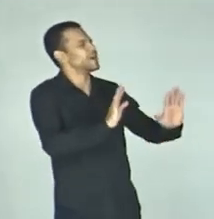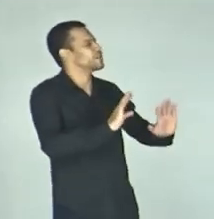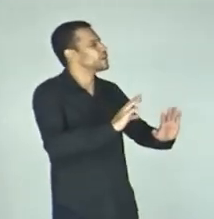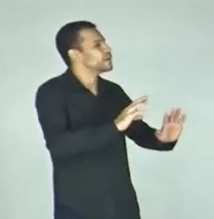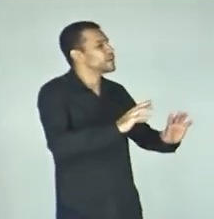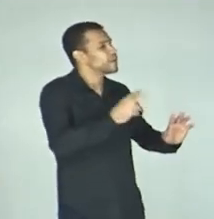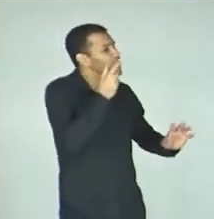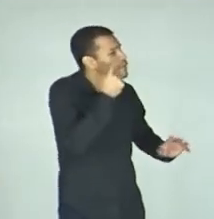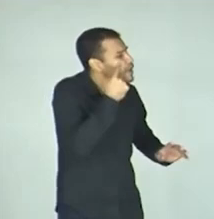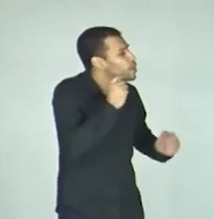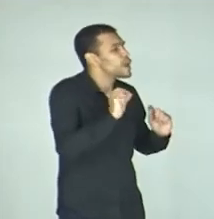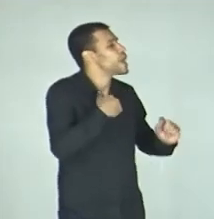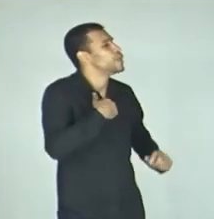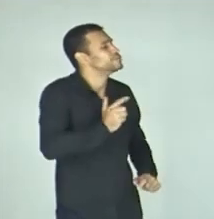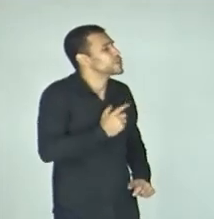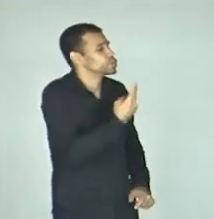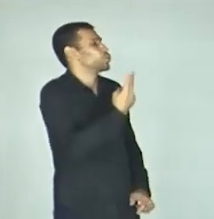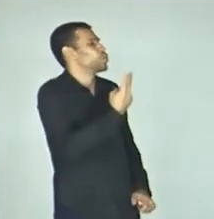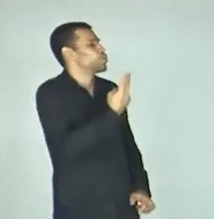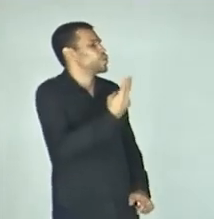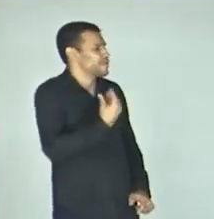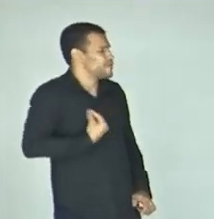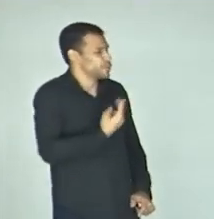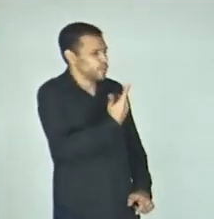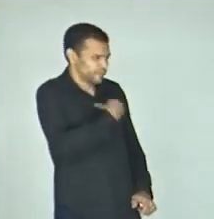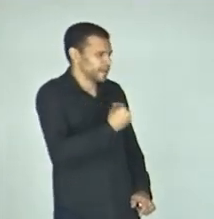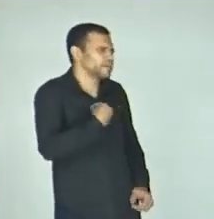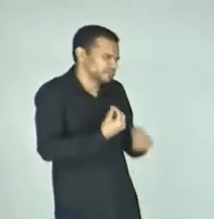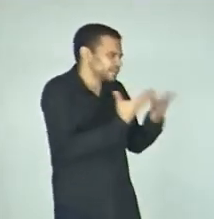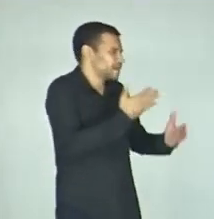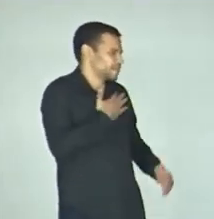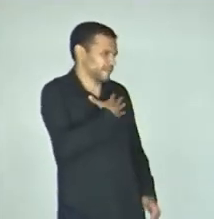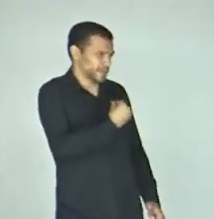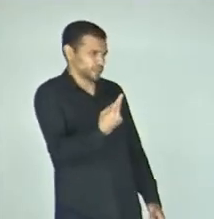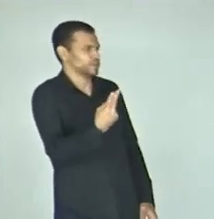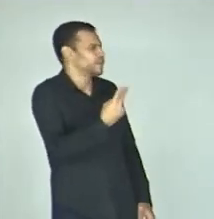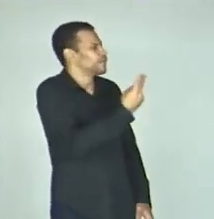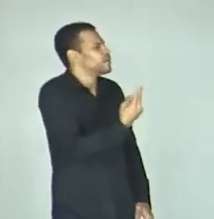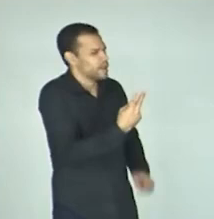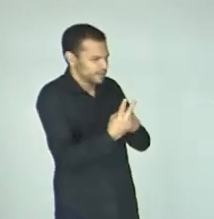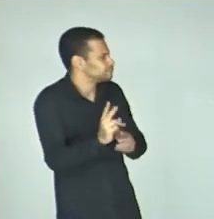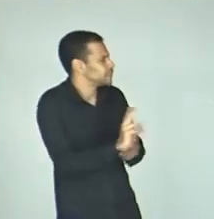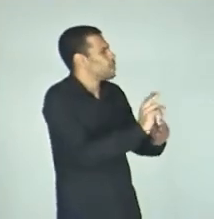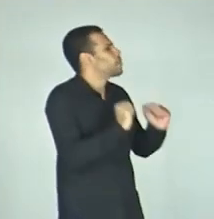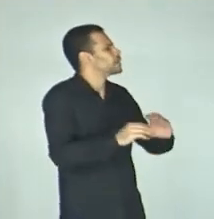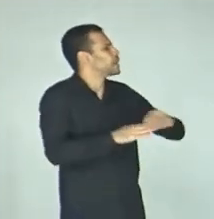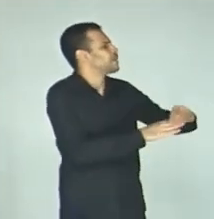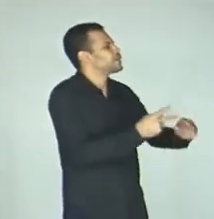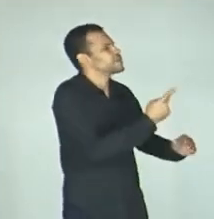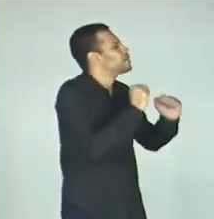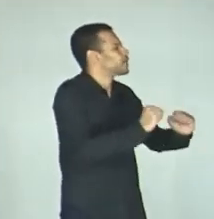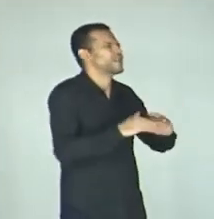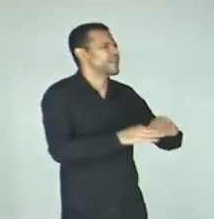Tenho duas filhas que ainda são virgens vou trazê-los para que vocês façam com elas o que bem entenderem mas